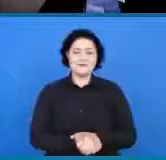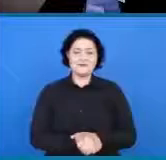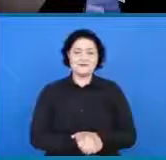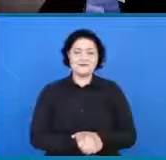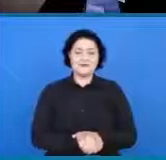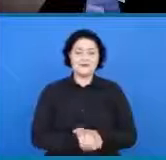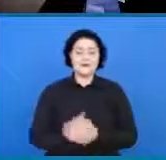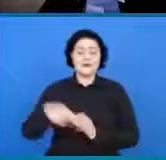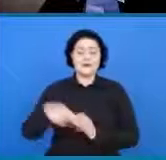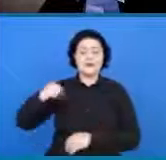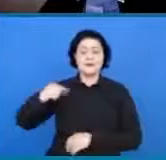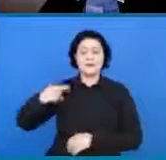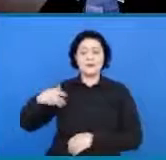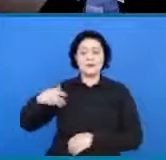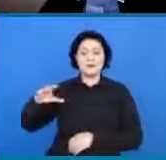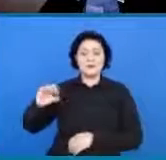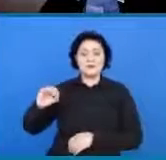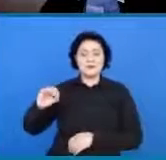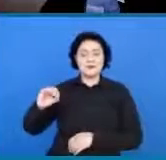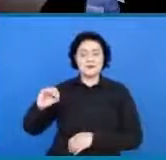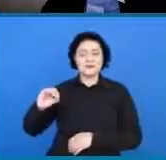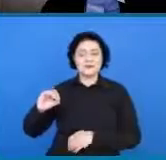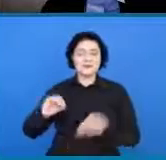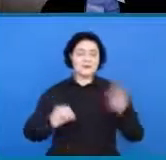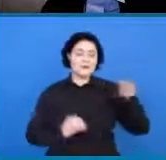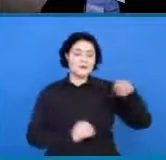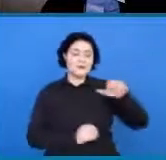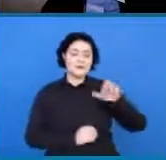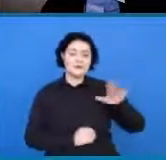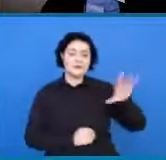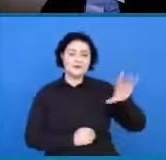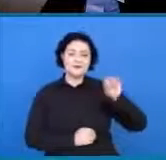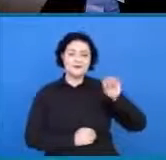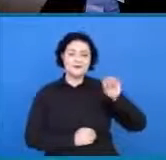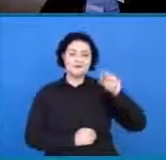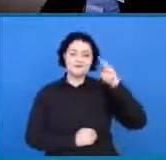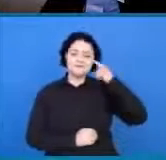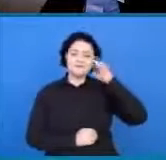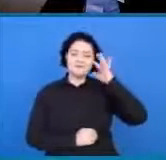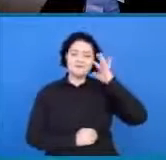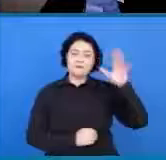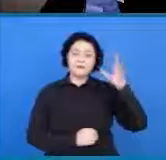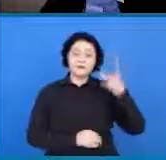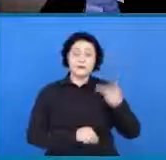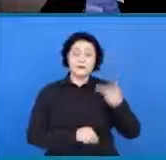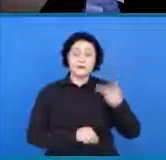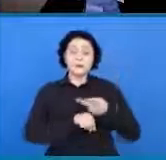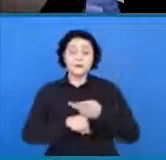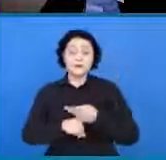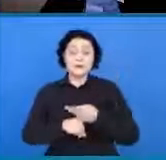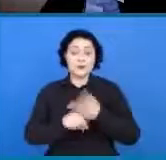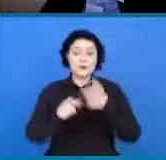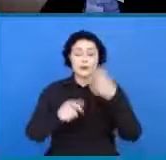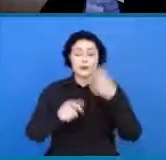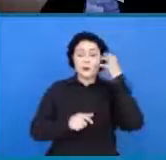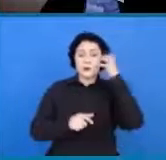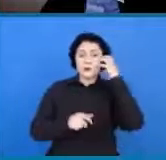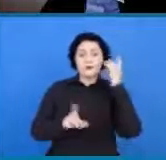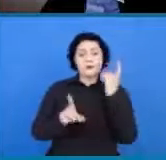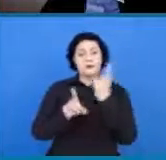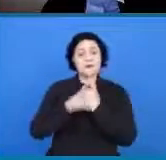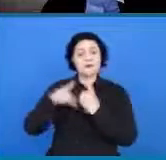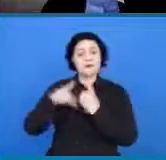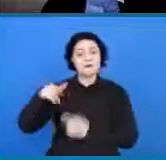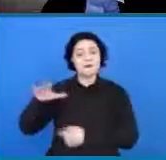Napoleão Araújo e Mauricio Roberto Silva os idealistas procuraram uma emissora e lá encontraram Paulo Roberto